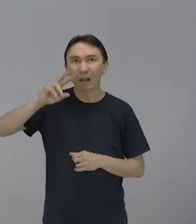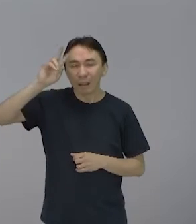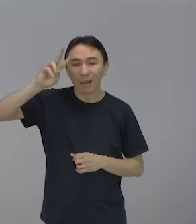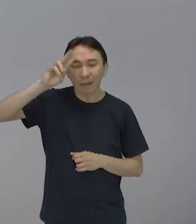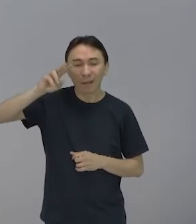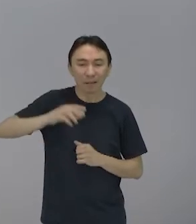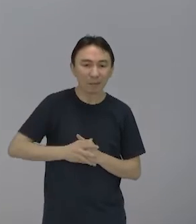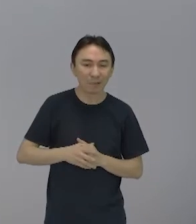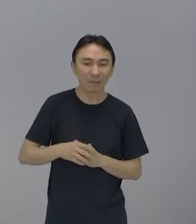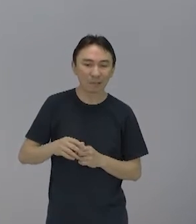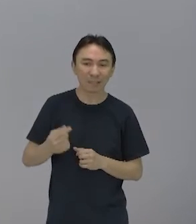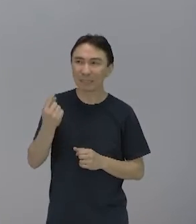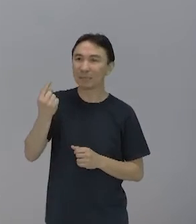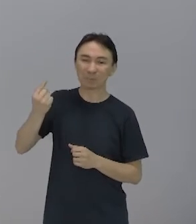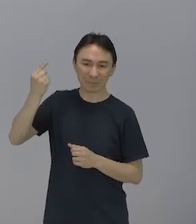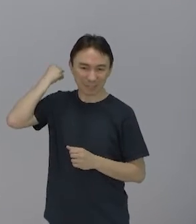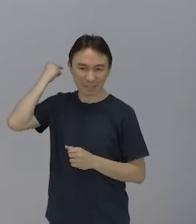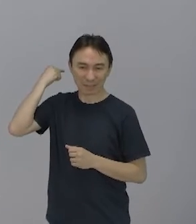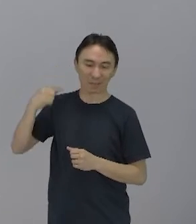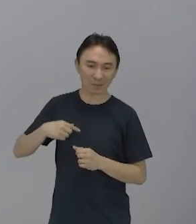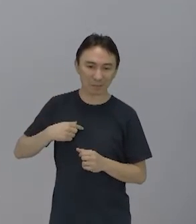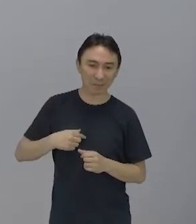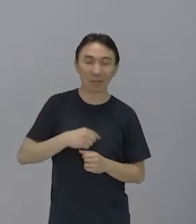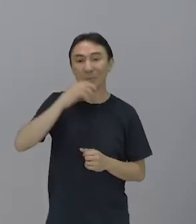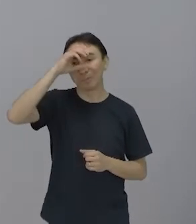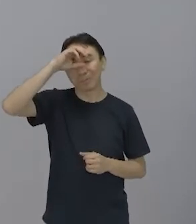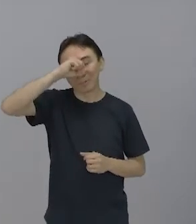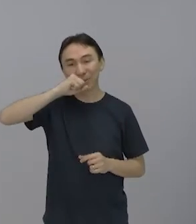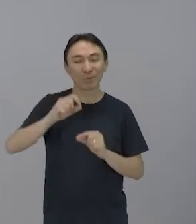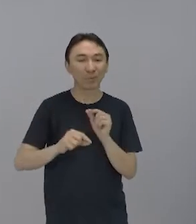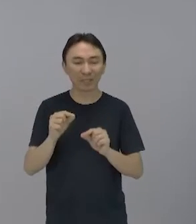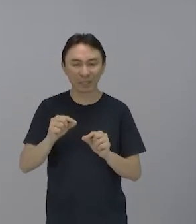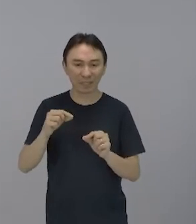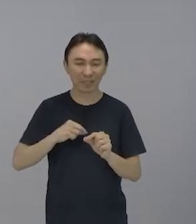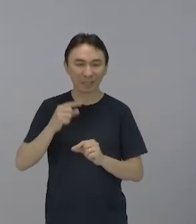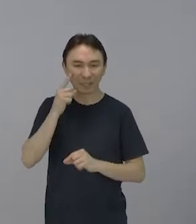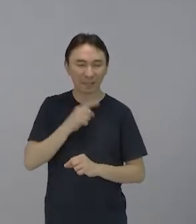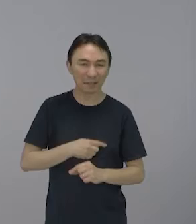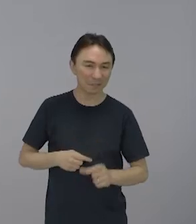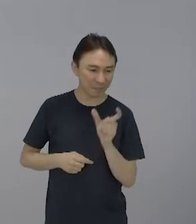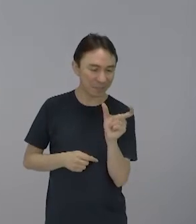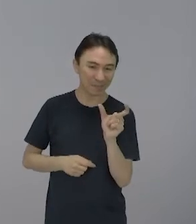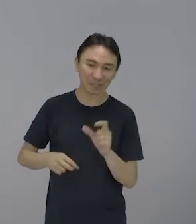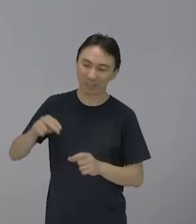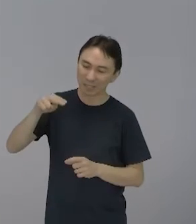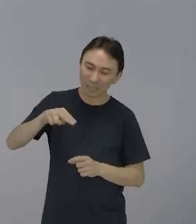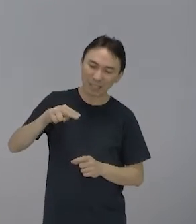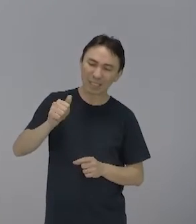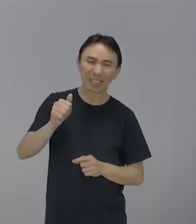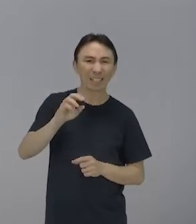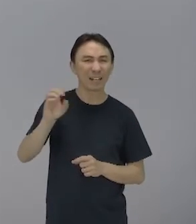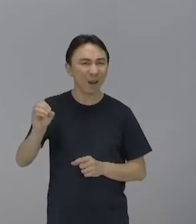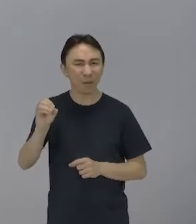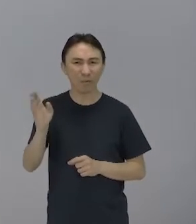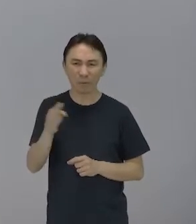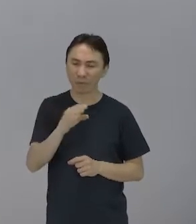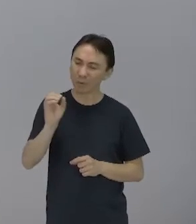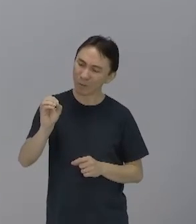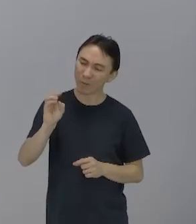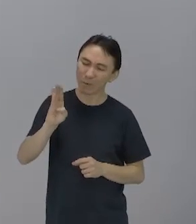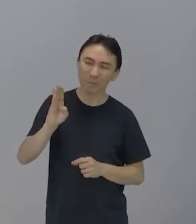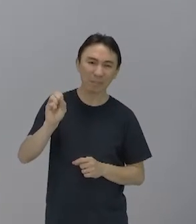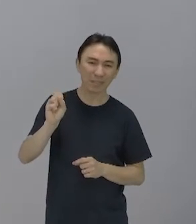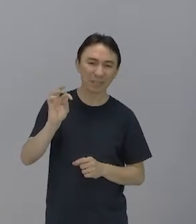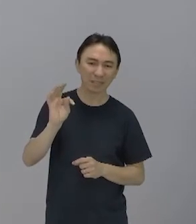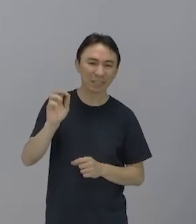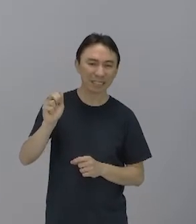não obstante num quadrinho que você traduziu, que o professor Xavier falava isso. Não obstante, o que é esse não obstante, né, tal? E a gente